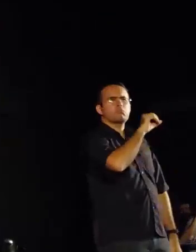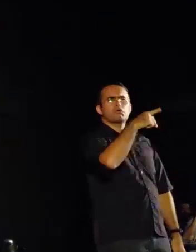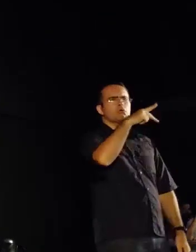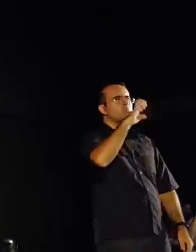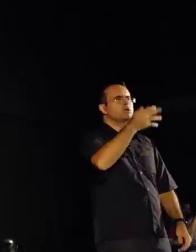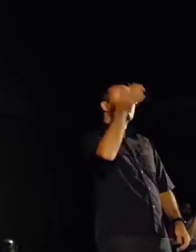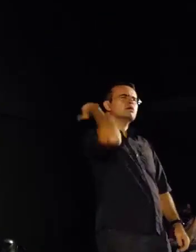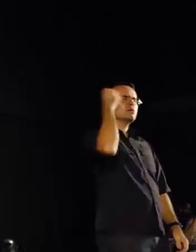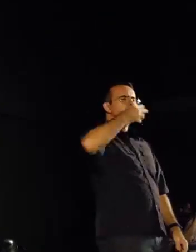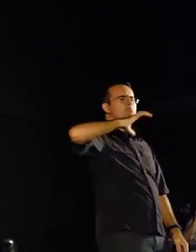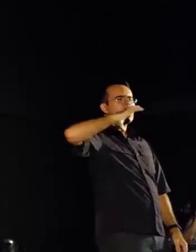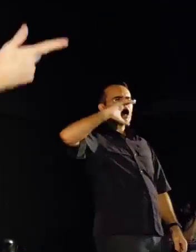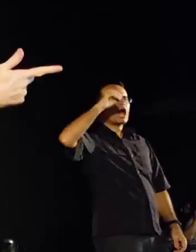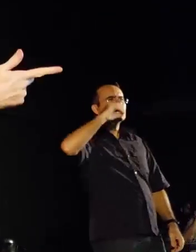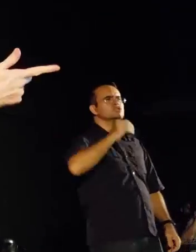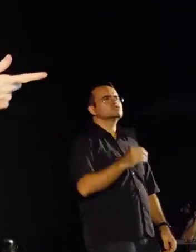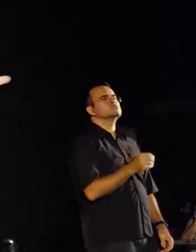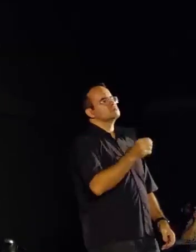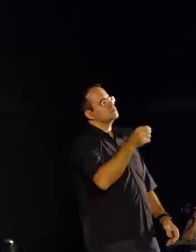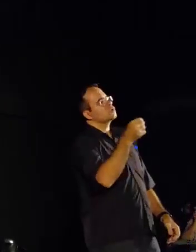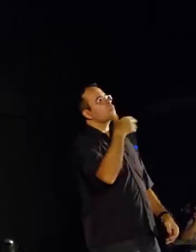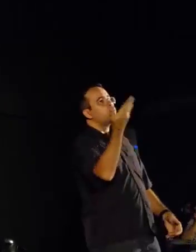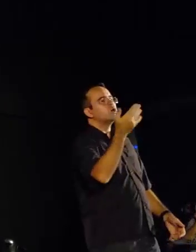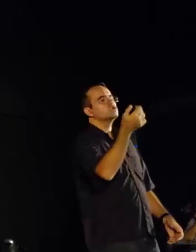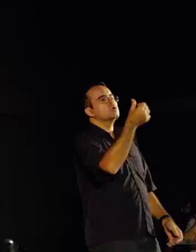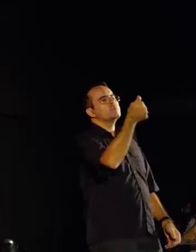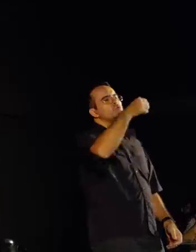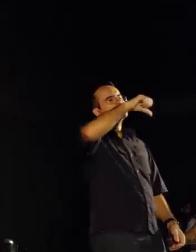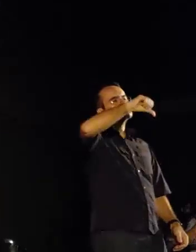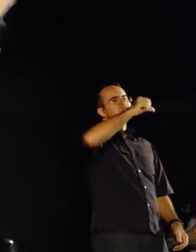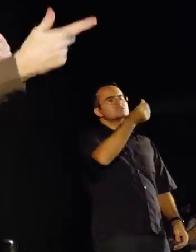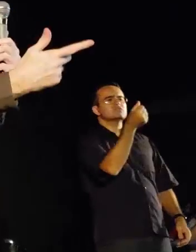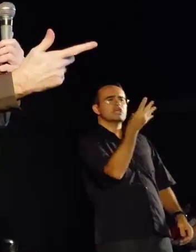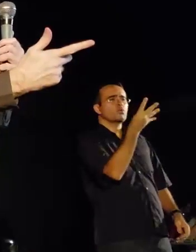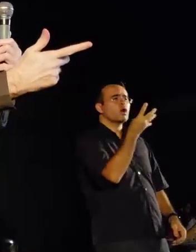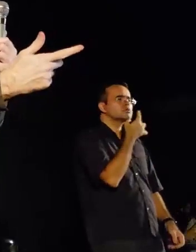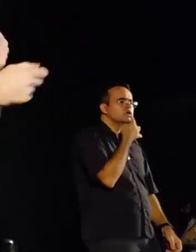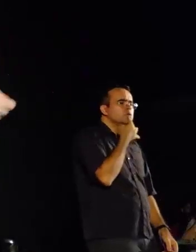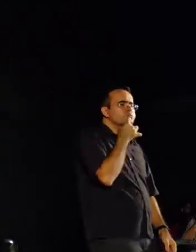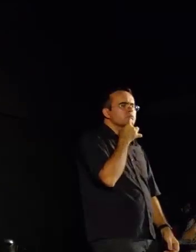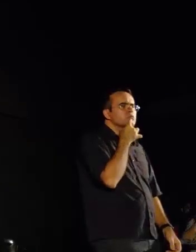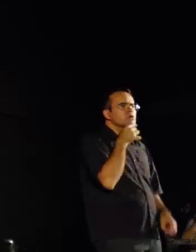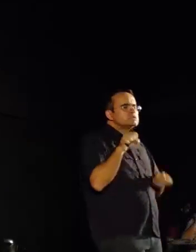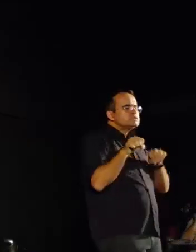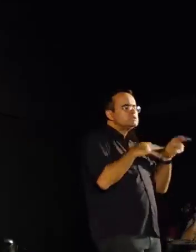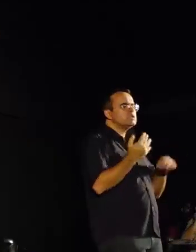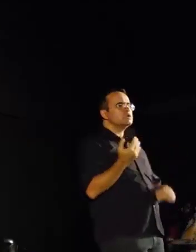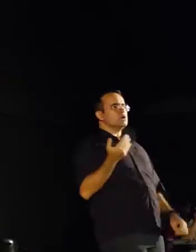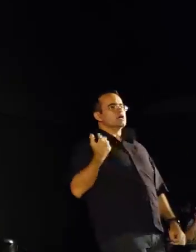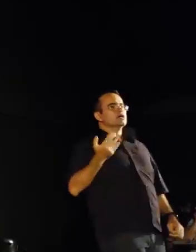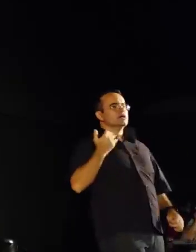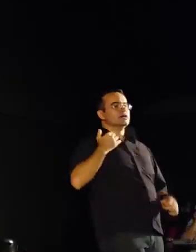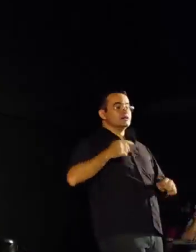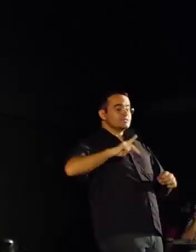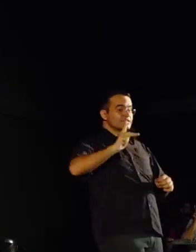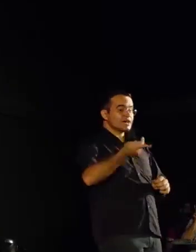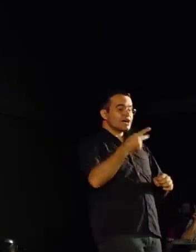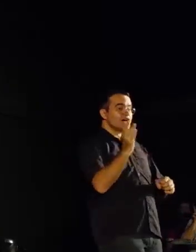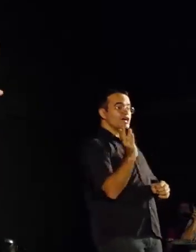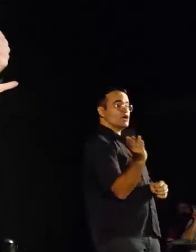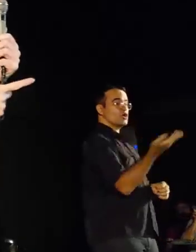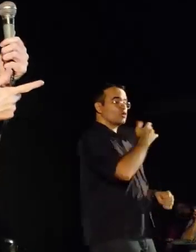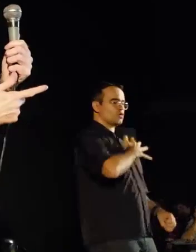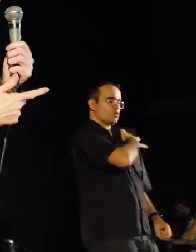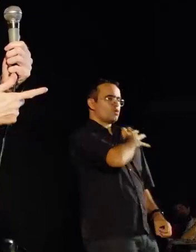de 1964, ou seja, dias antes do golpe. Dentro dessa pesquisa havia, entre